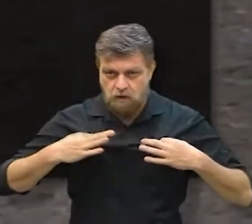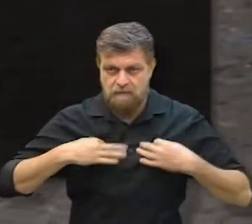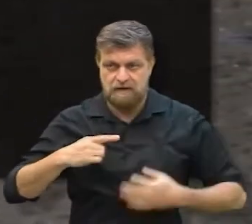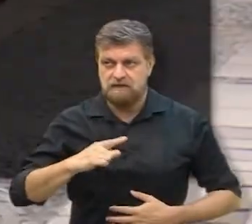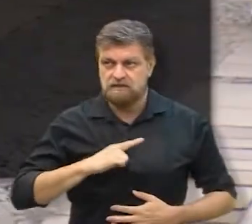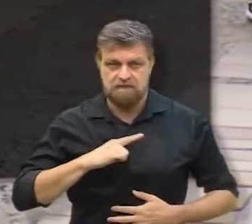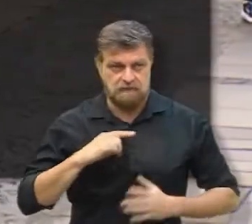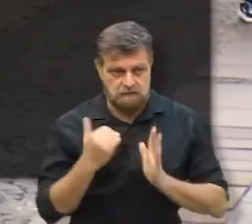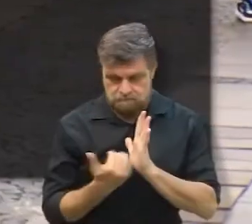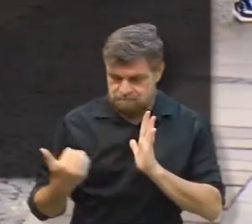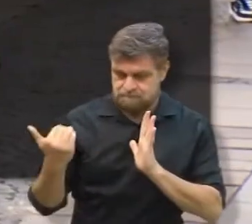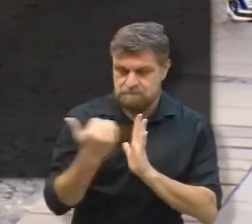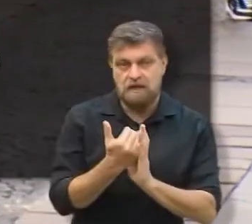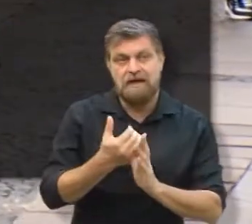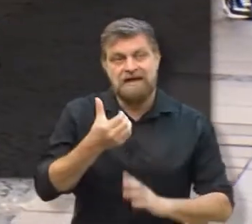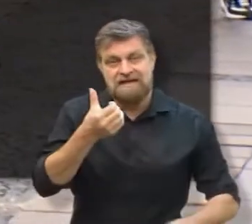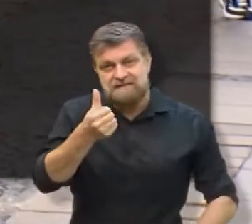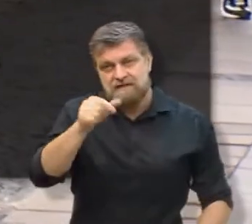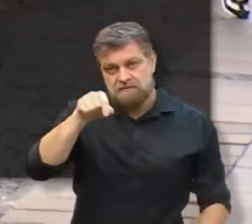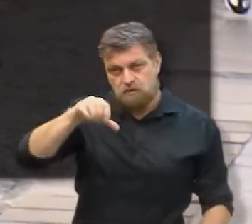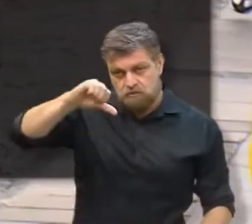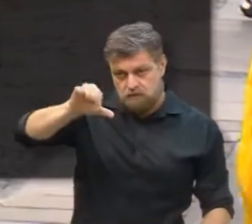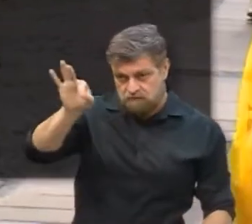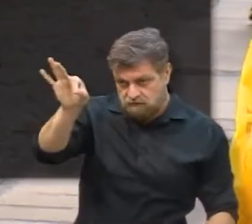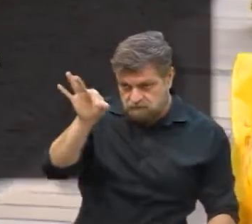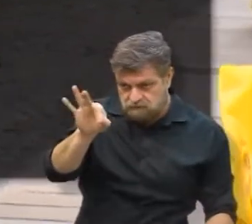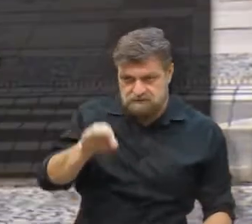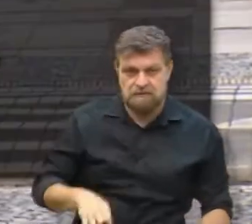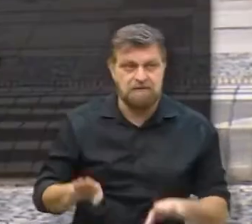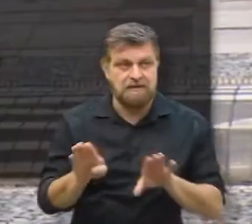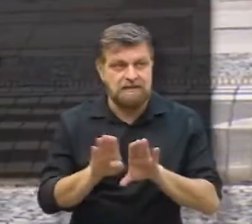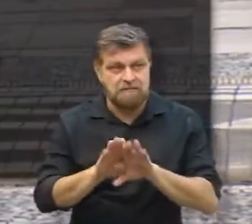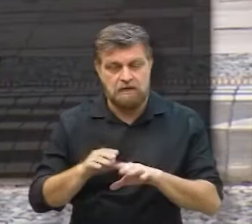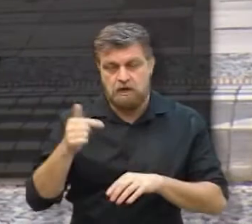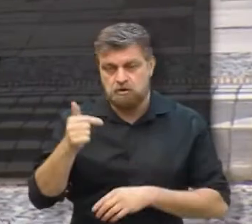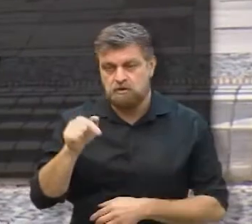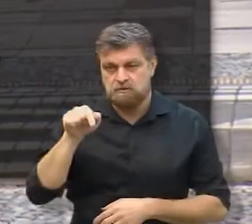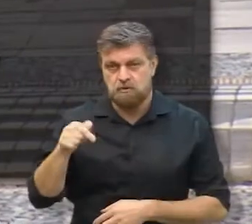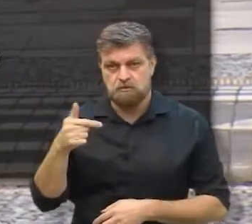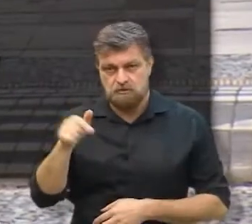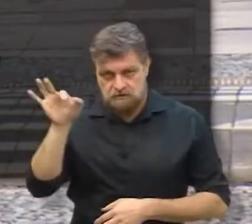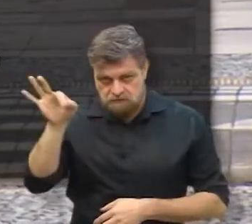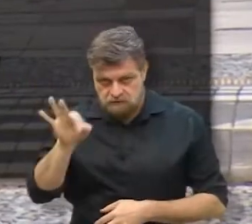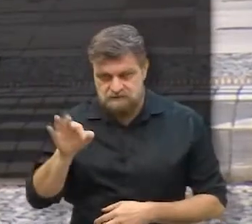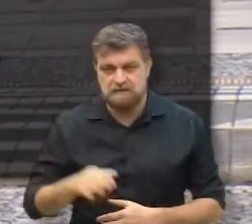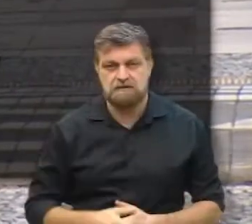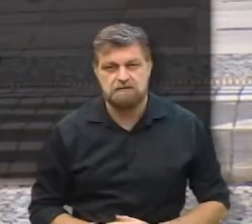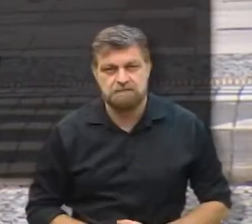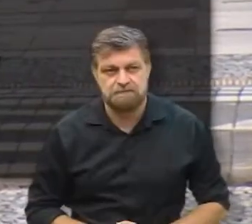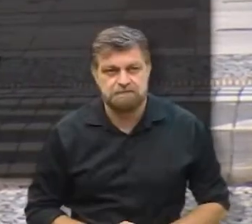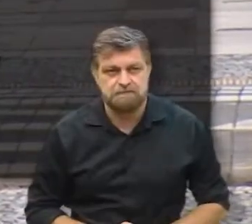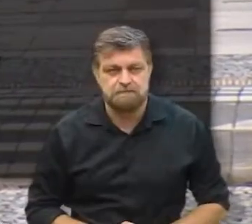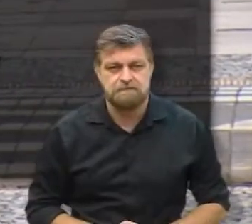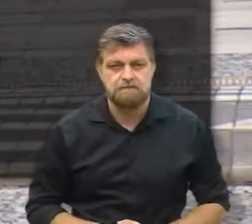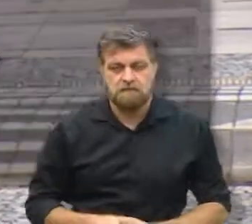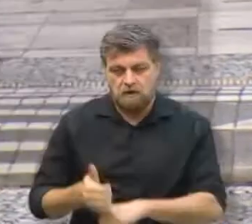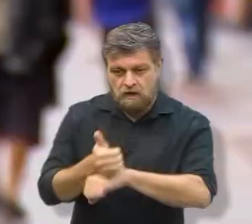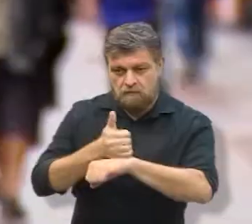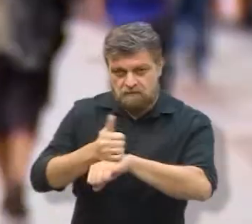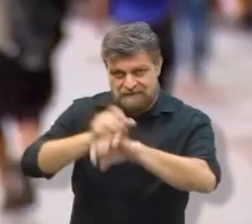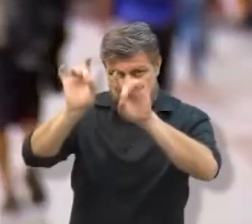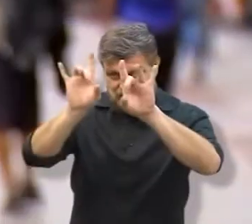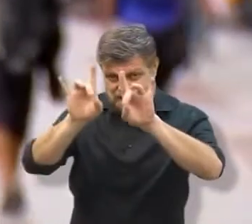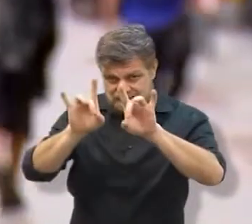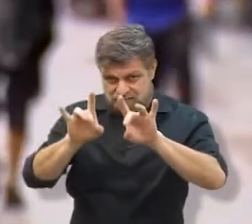construção e vestuário tiveram crescimento de 6,9% e 2,2%,